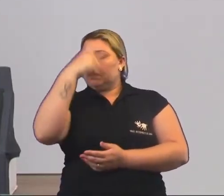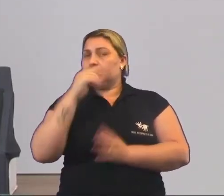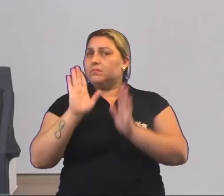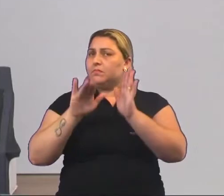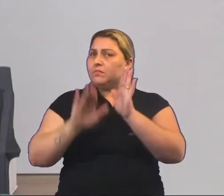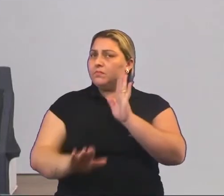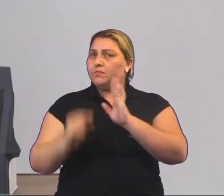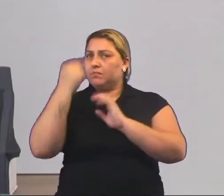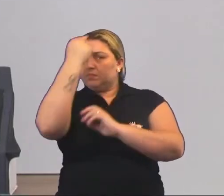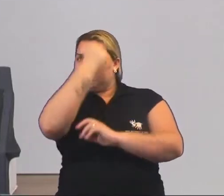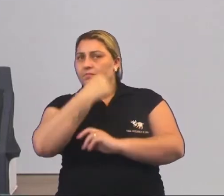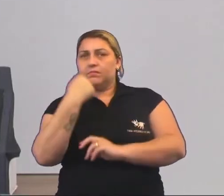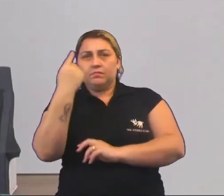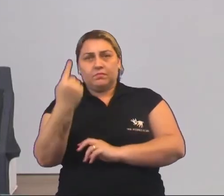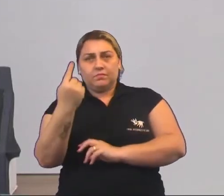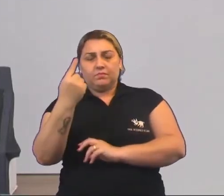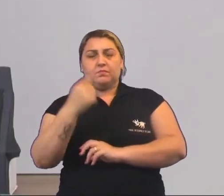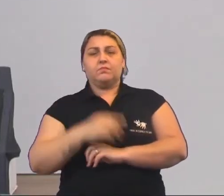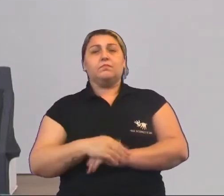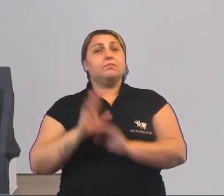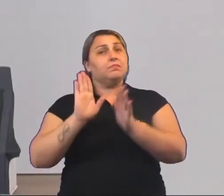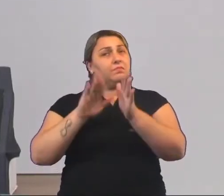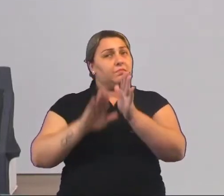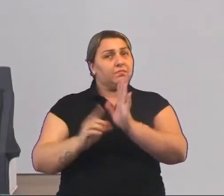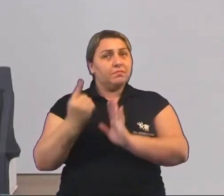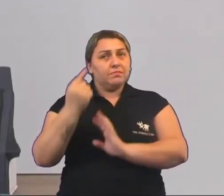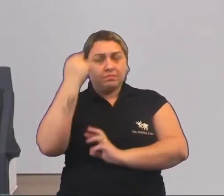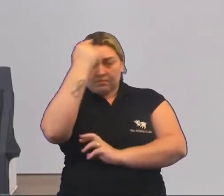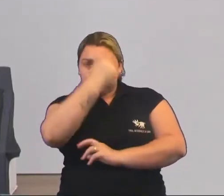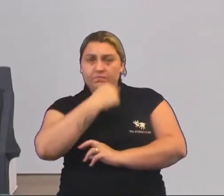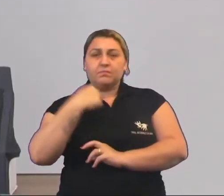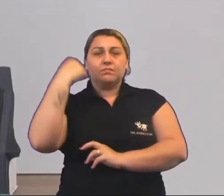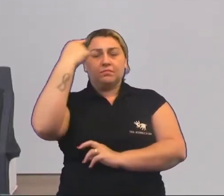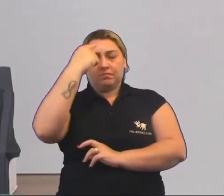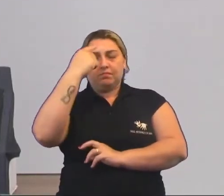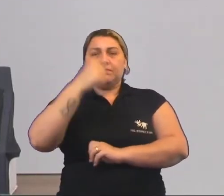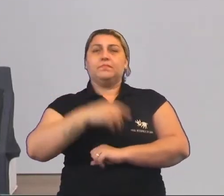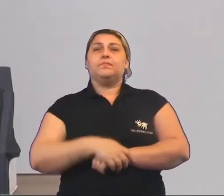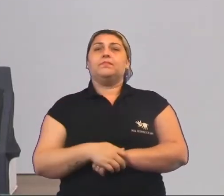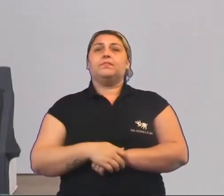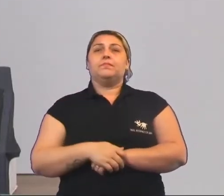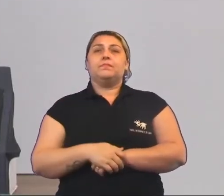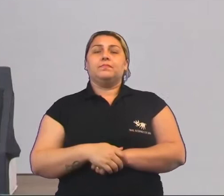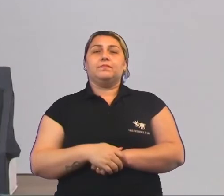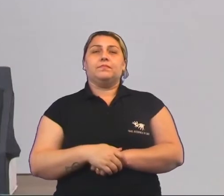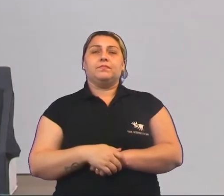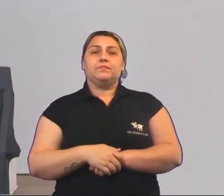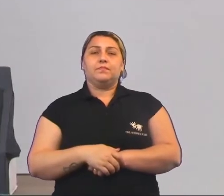1 hora ou por menos de 1 hora? Ficou por menos de 1 hora, isso mesmo.